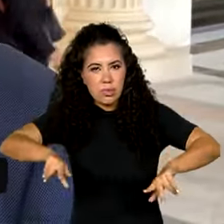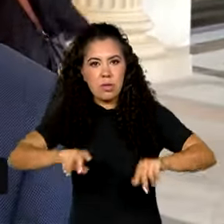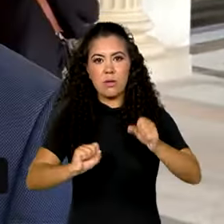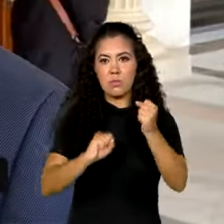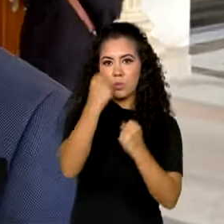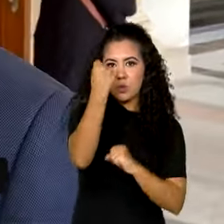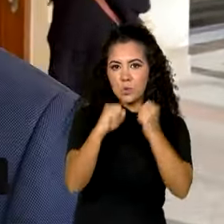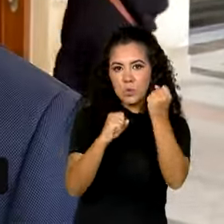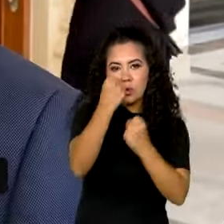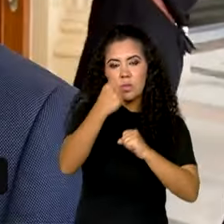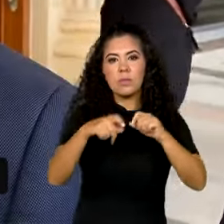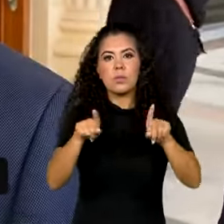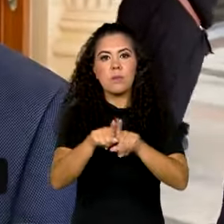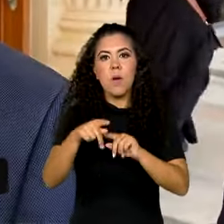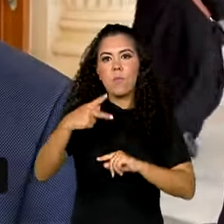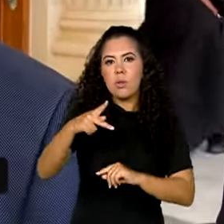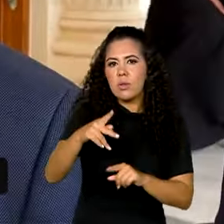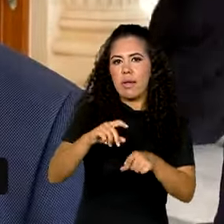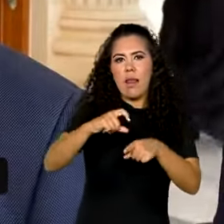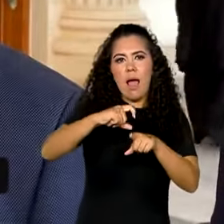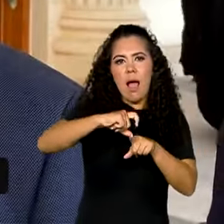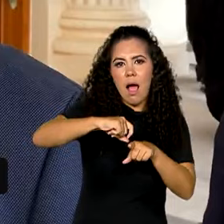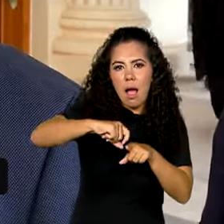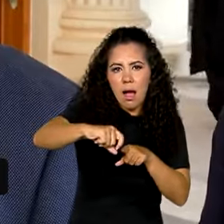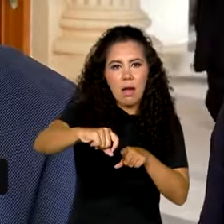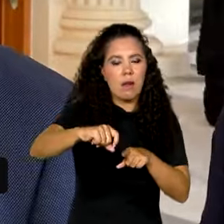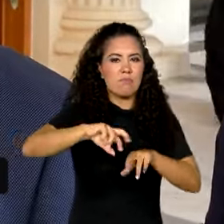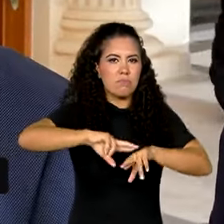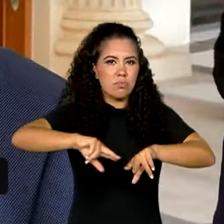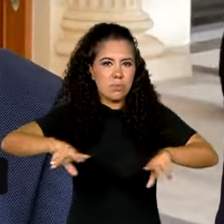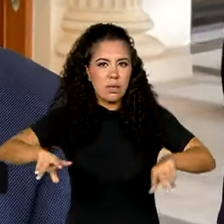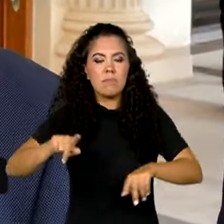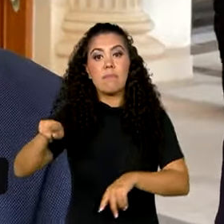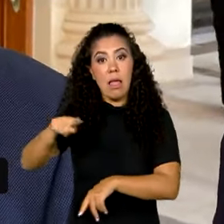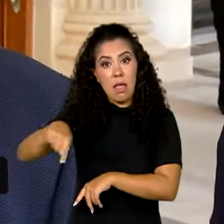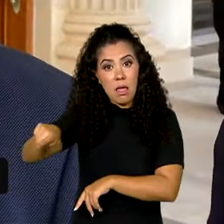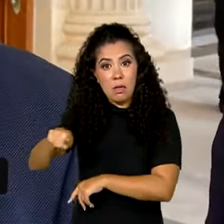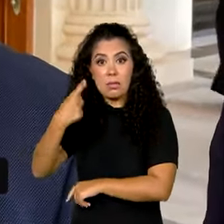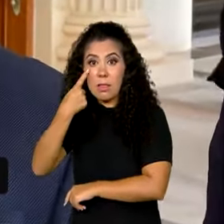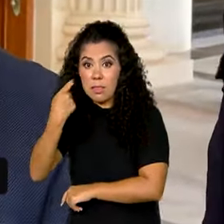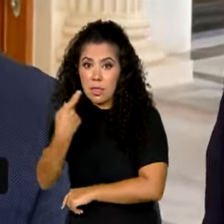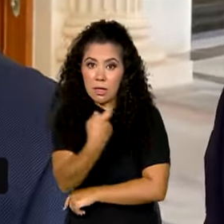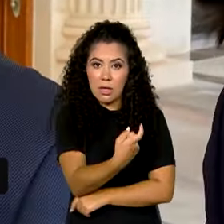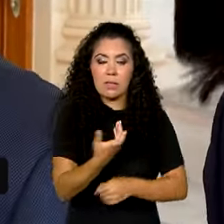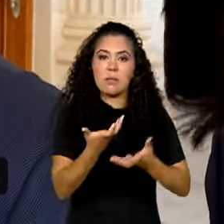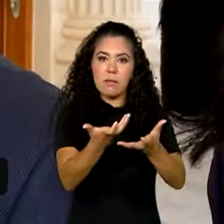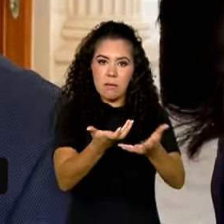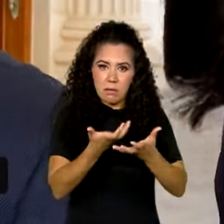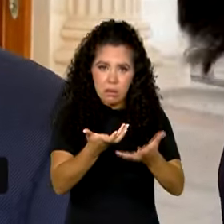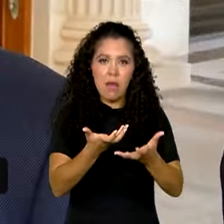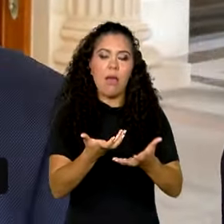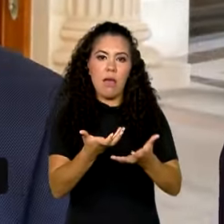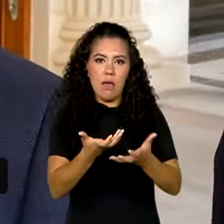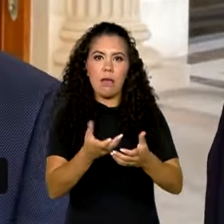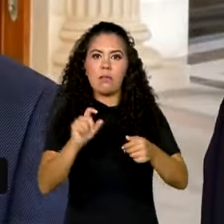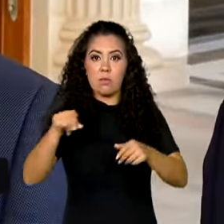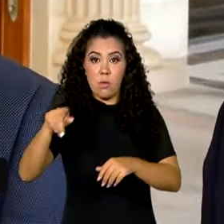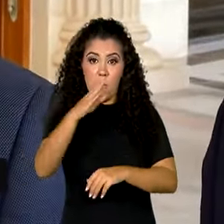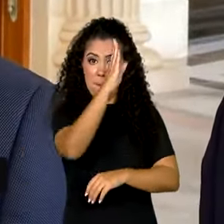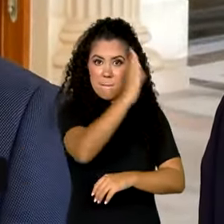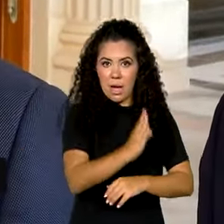produção de proteína, de grãos, enfim. Eles têm um interesse em aumentar a presença